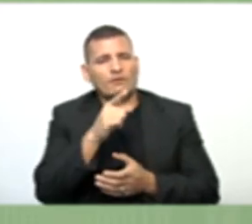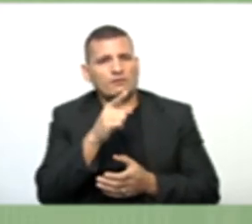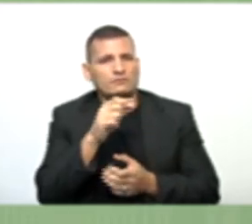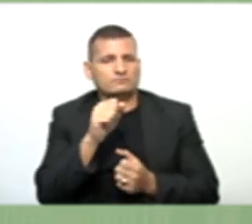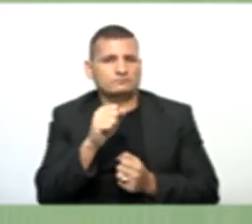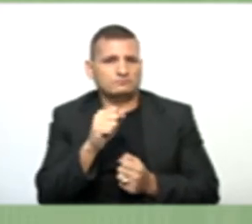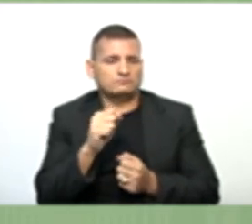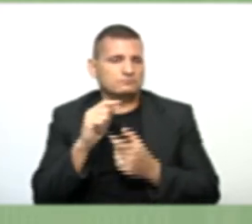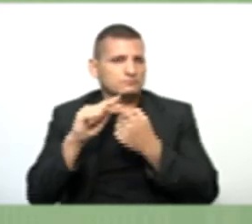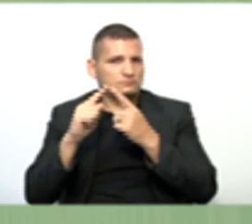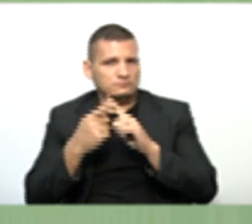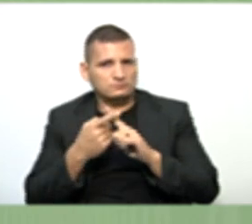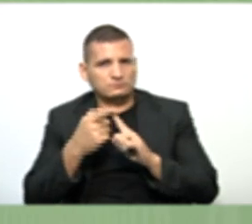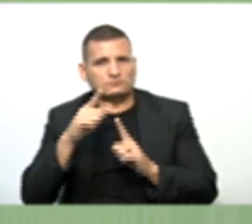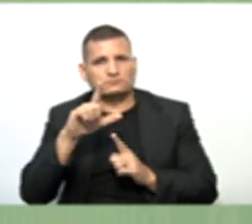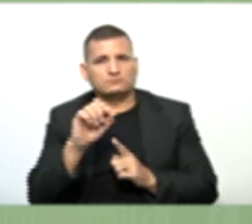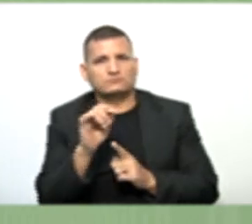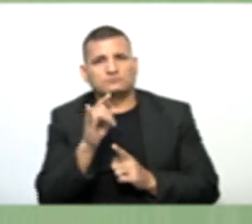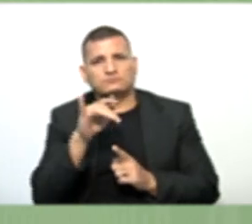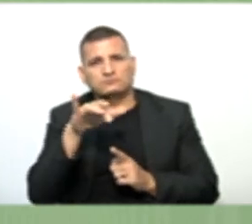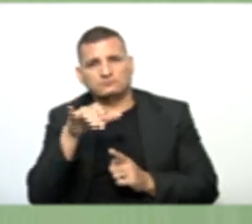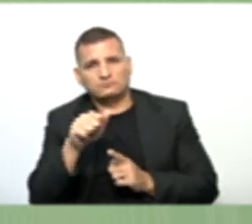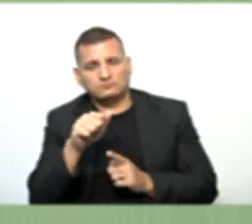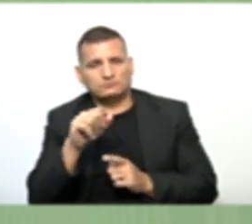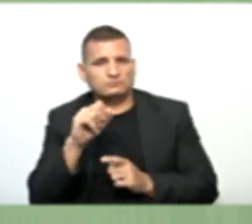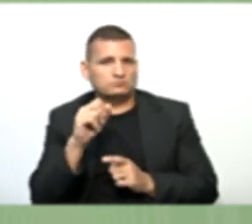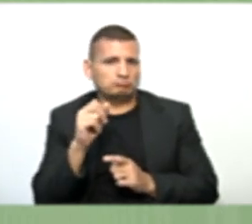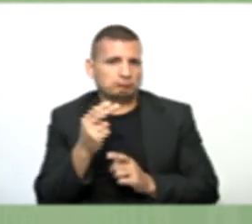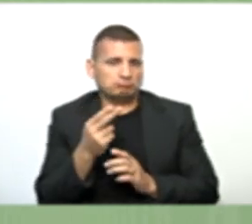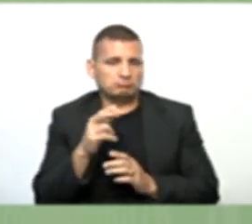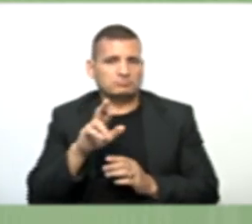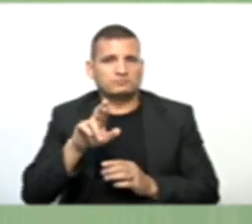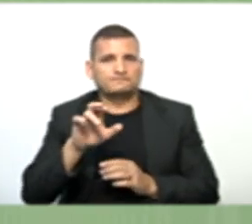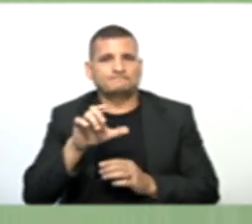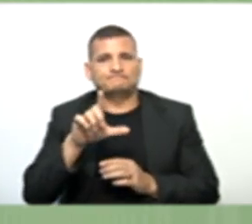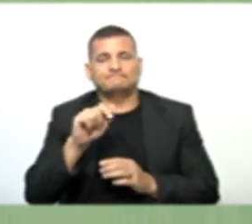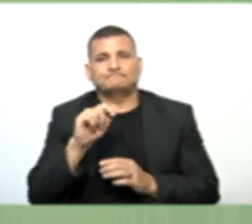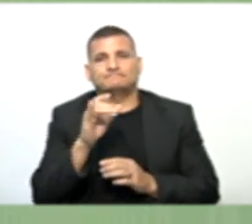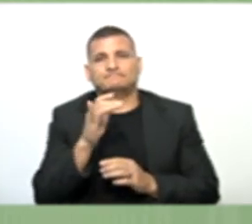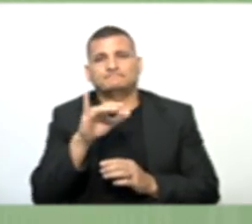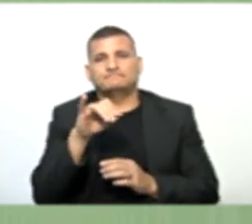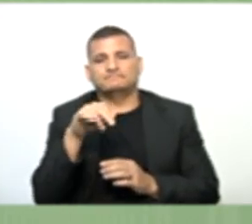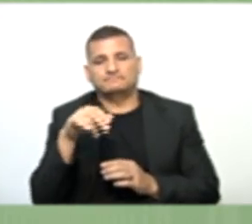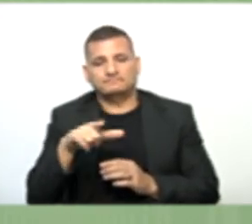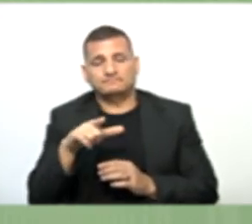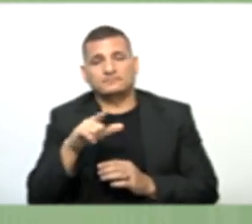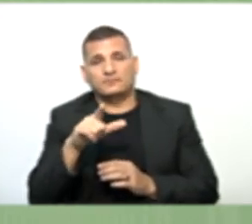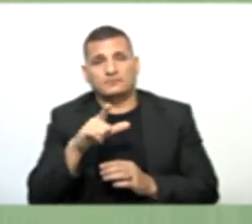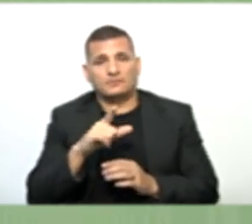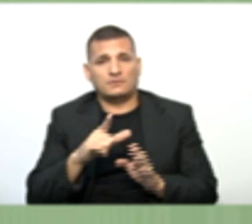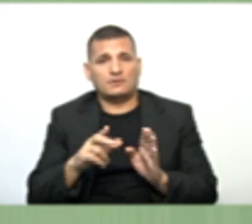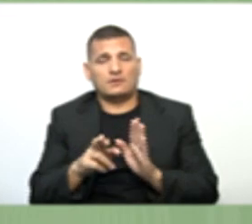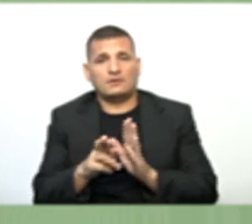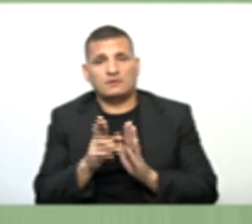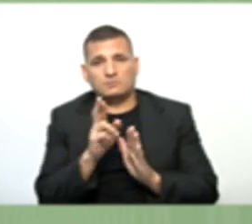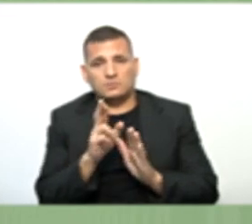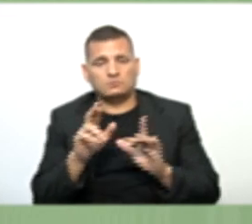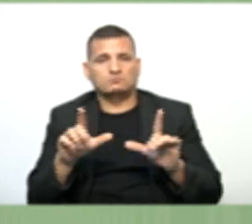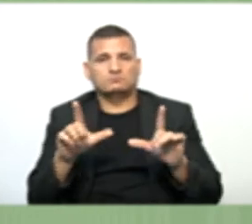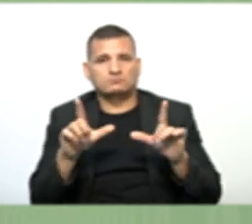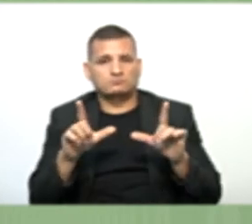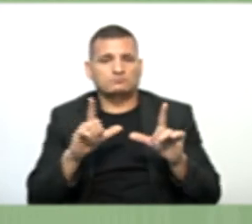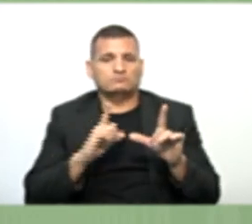expressão lógica ou relacional, certo? E vai retornar esses dois possíveis valores aqui. No caso de